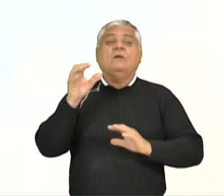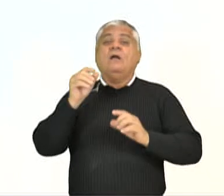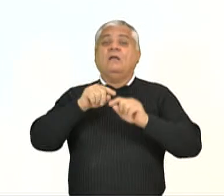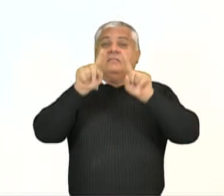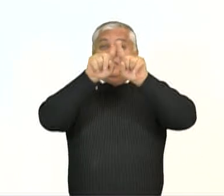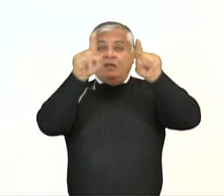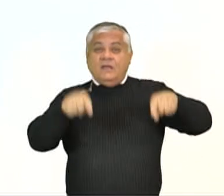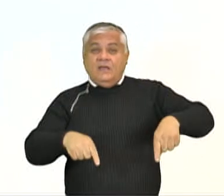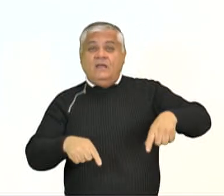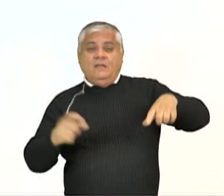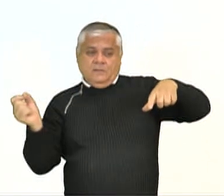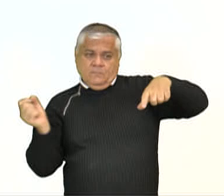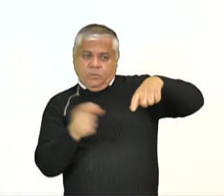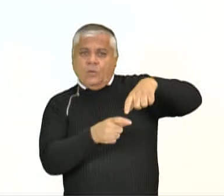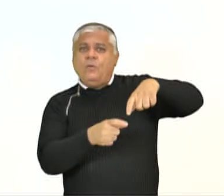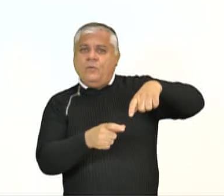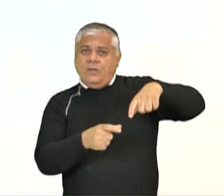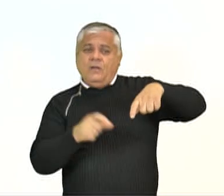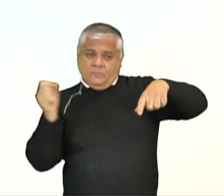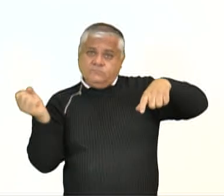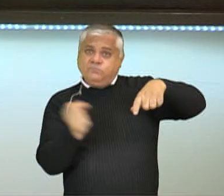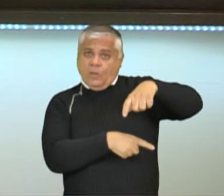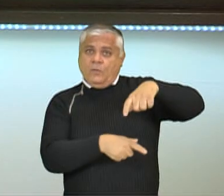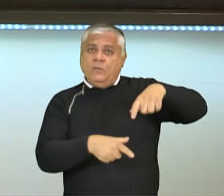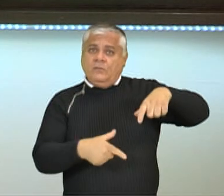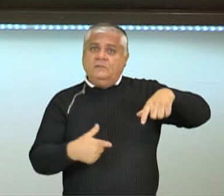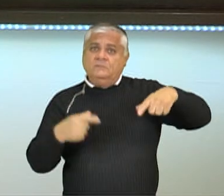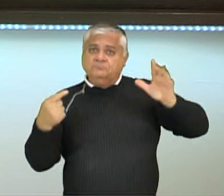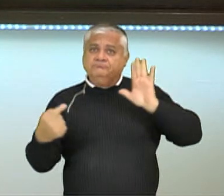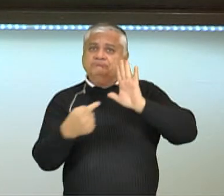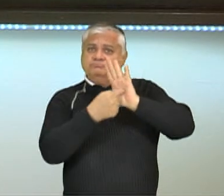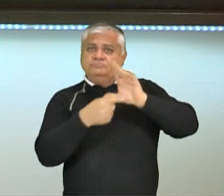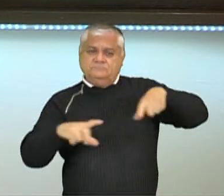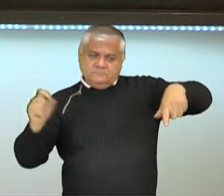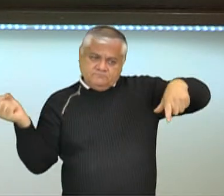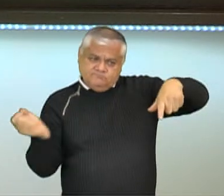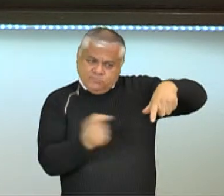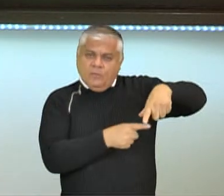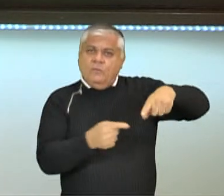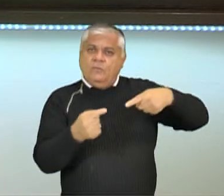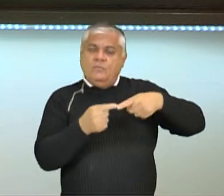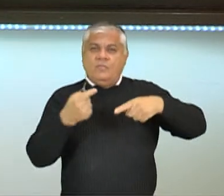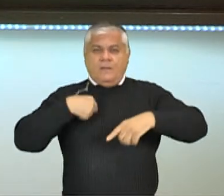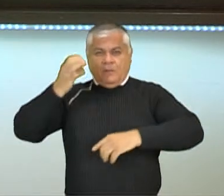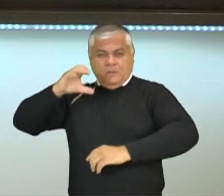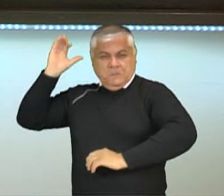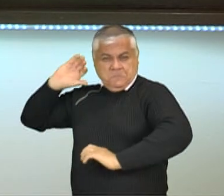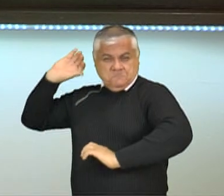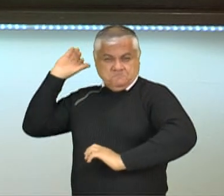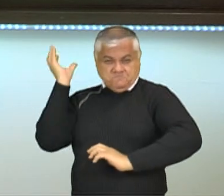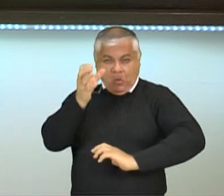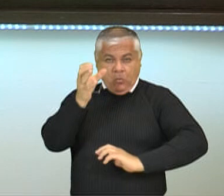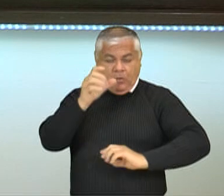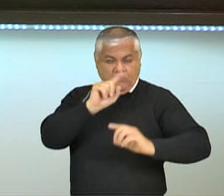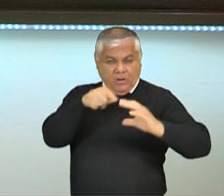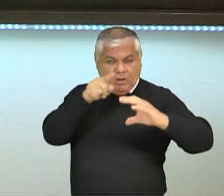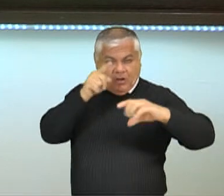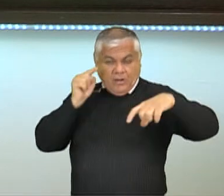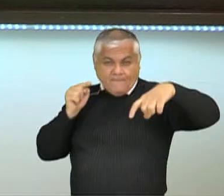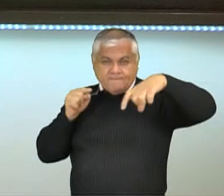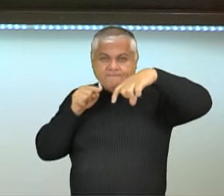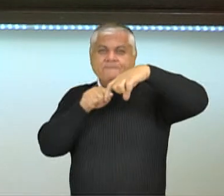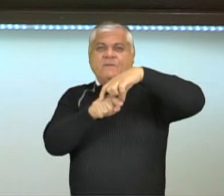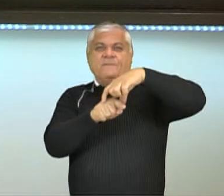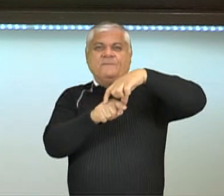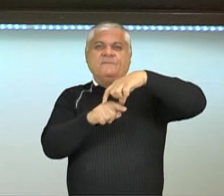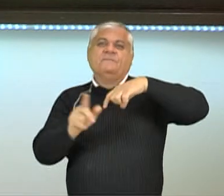na baliza do adversário. O que é baliza? É o gol. Tá? Então, o objetivo é eu jogar uma bola, eu lançar uma bola com as minhas mãos